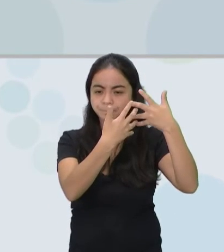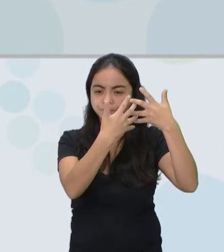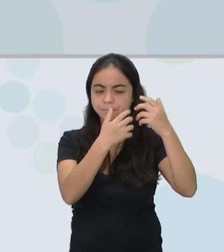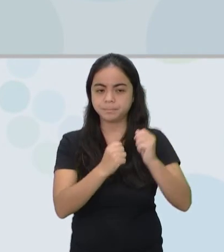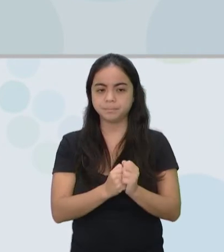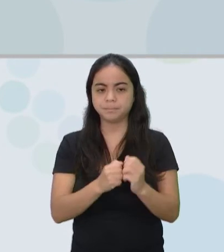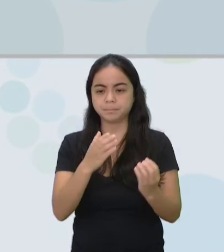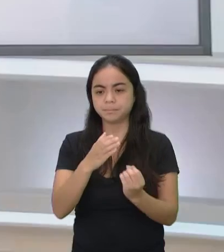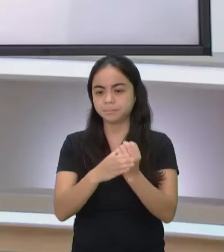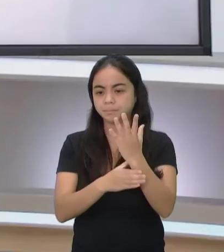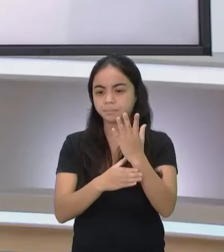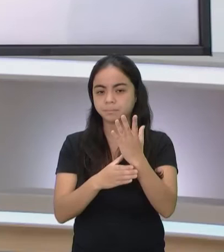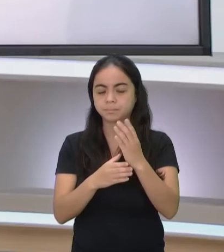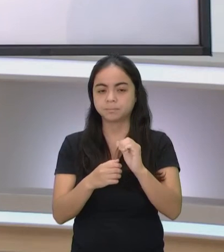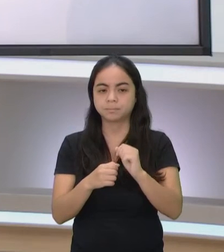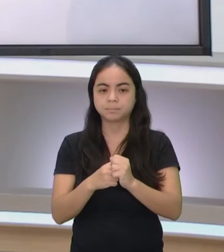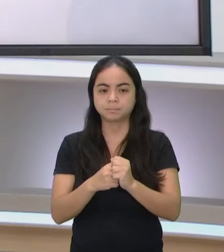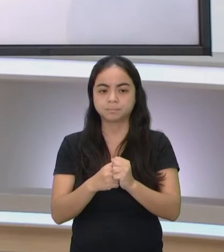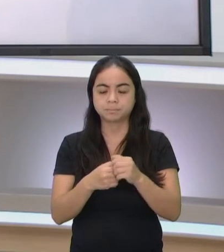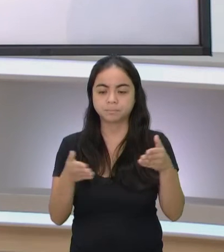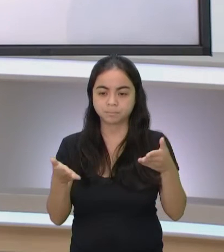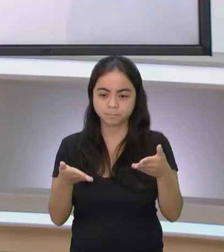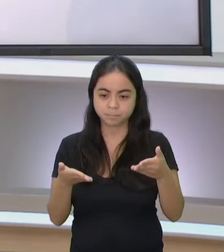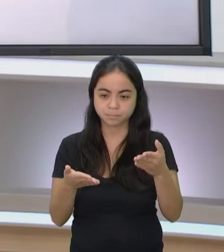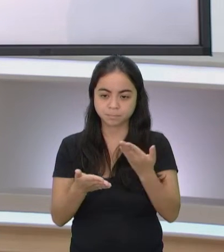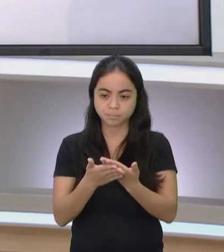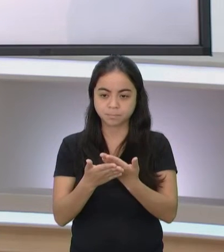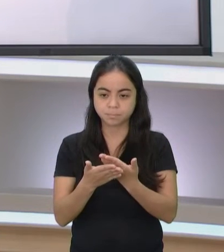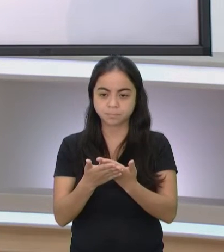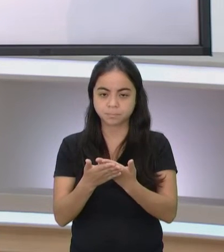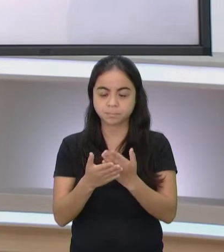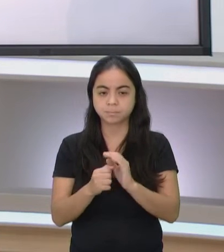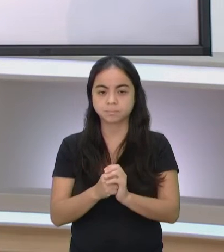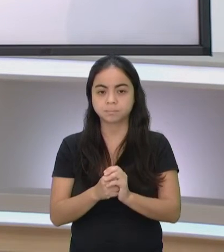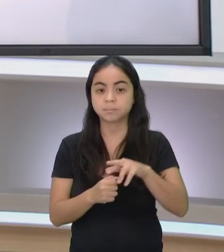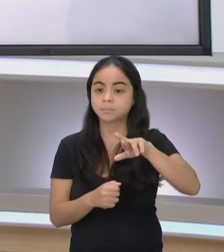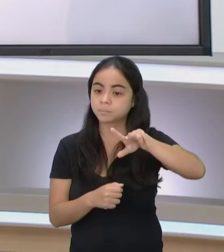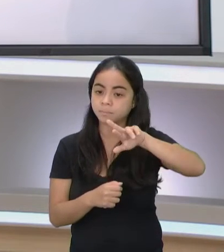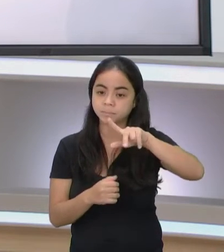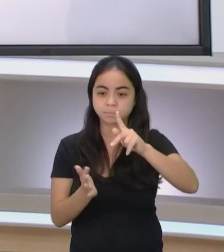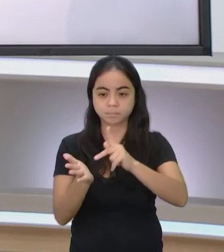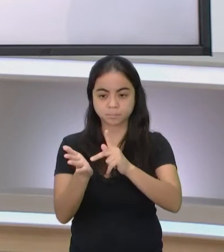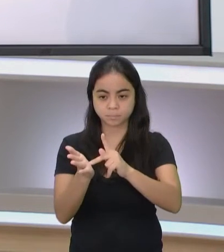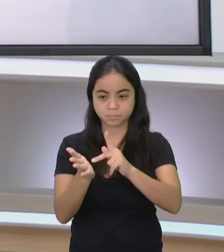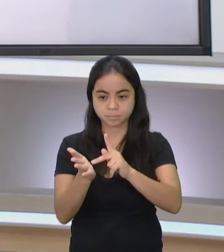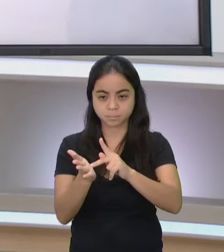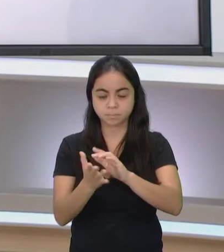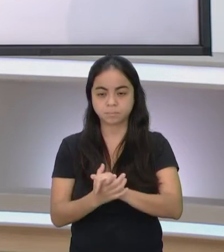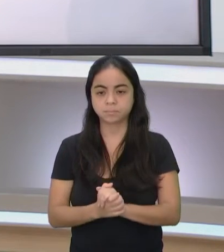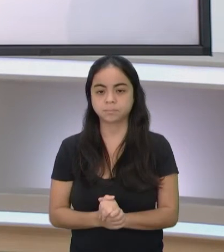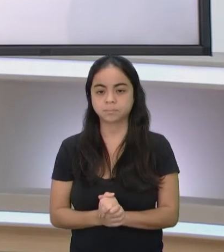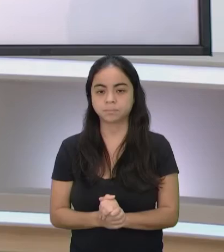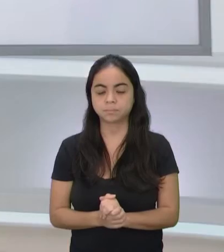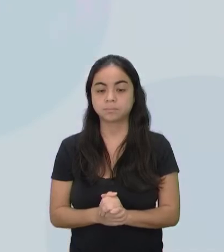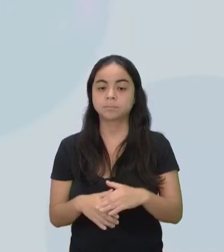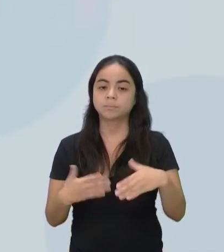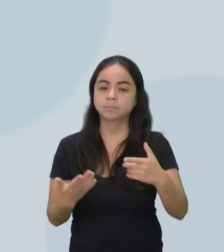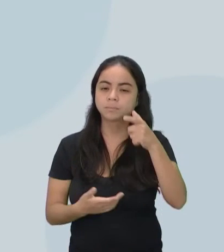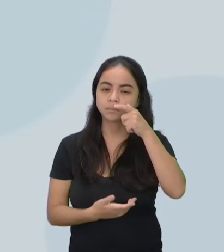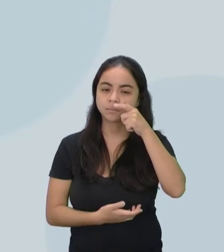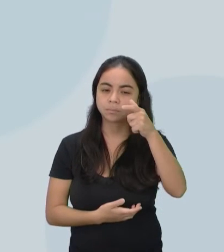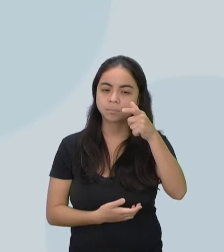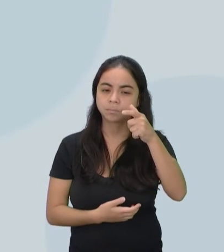totalmente didáticos e pedagógicos para a gente ver aqui na aula. Não são dados reais. É interessante